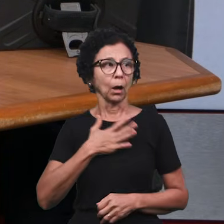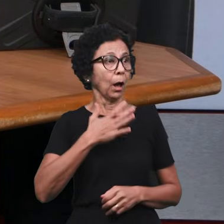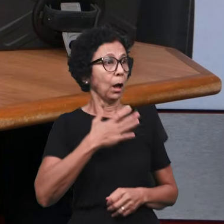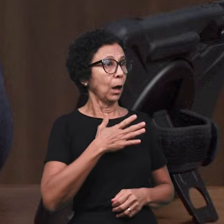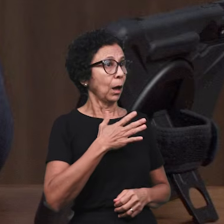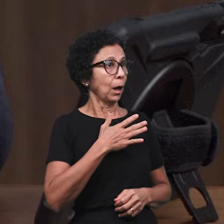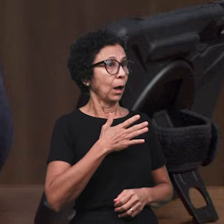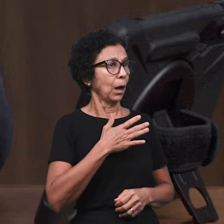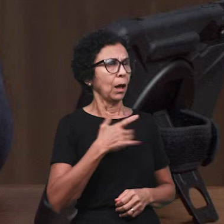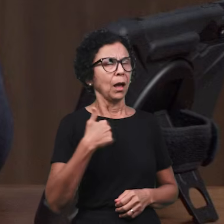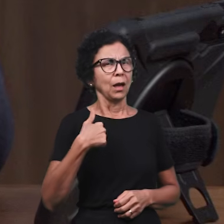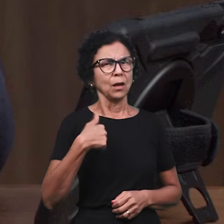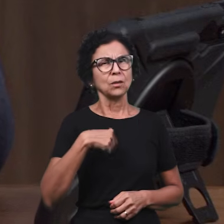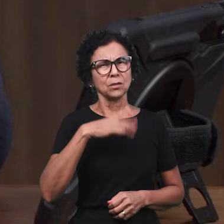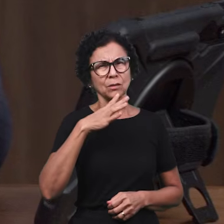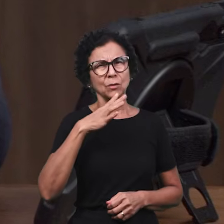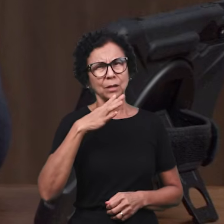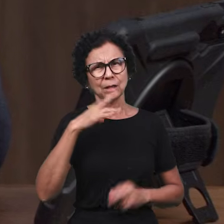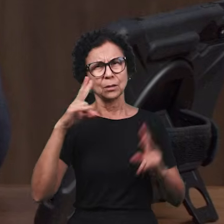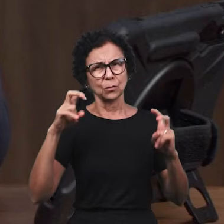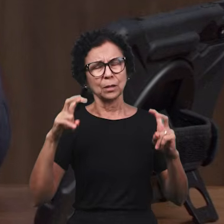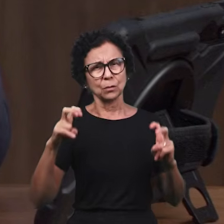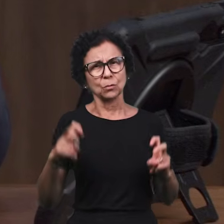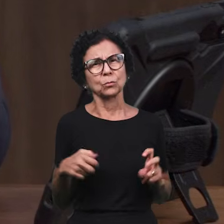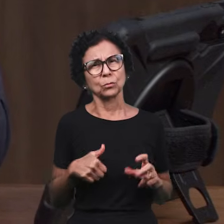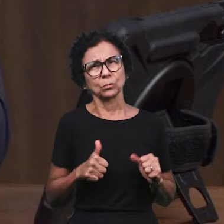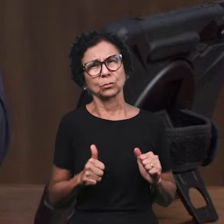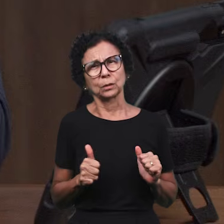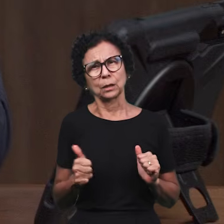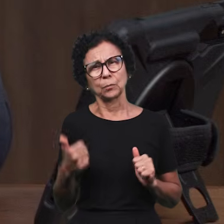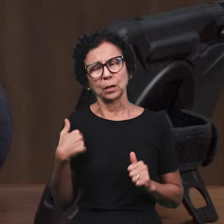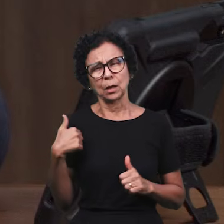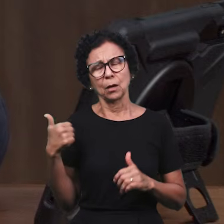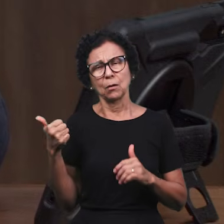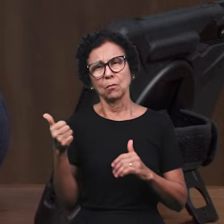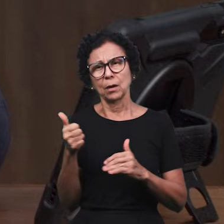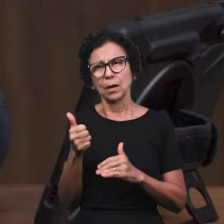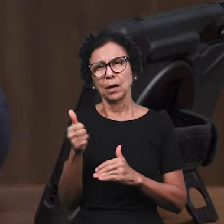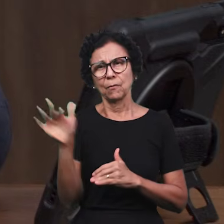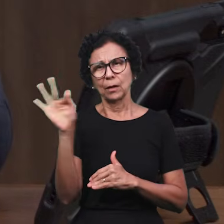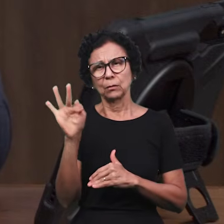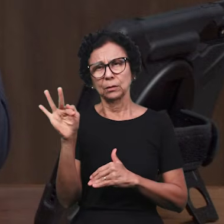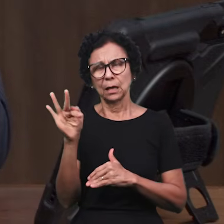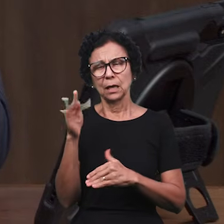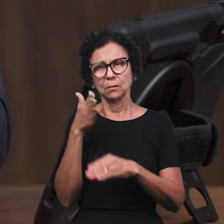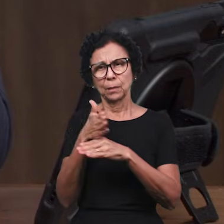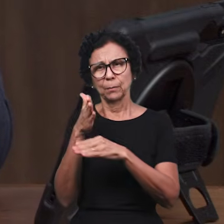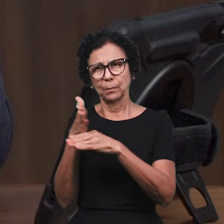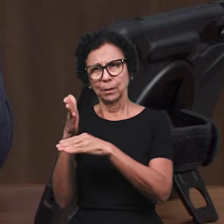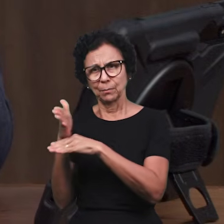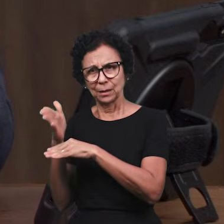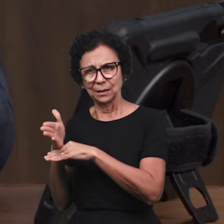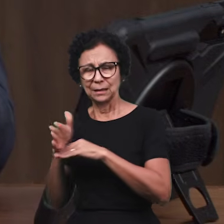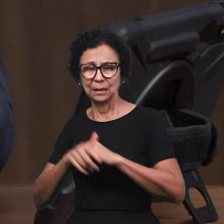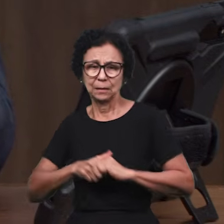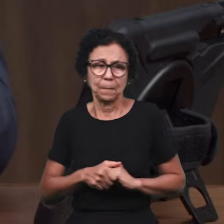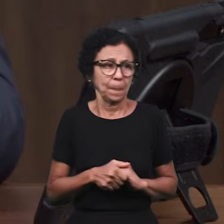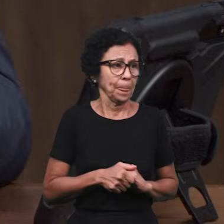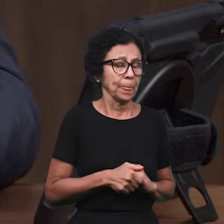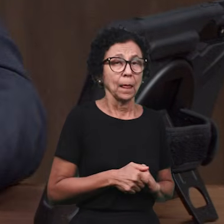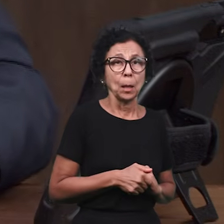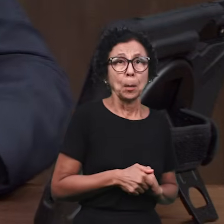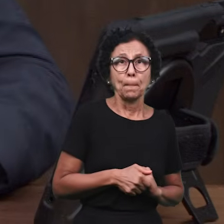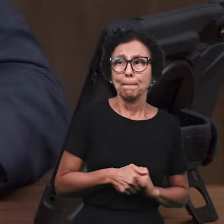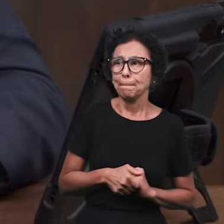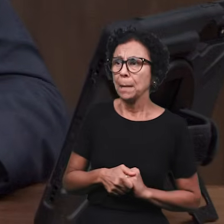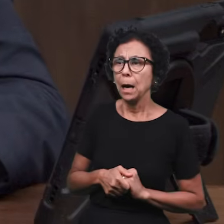vezes quem não nunca teve contato com a calvície feminina, se assusta e fala assim, "Ó, não sabia,